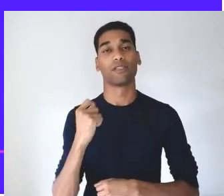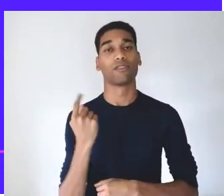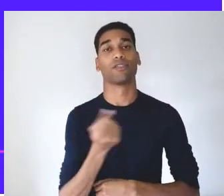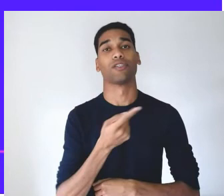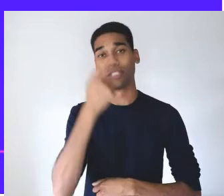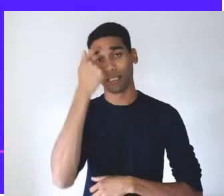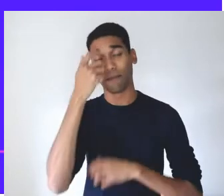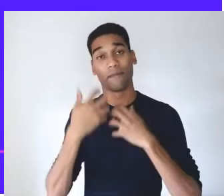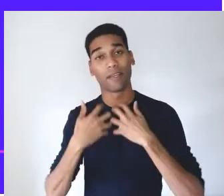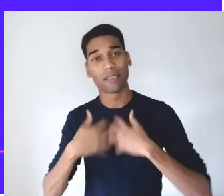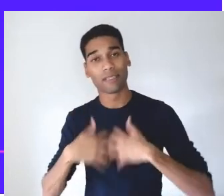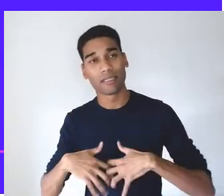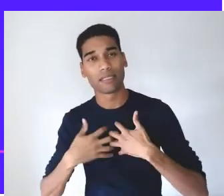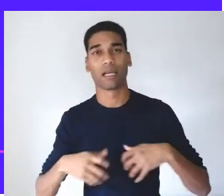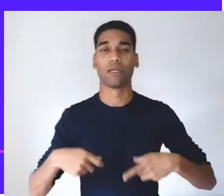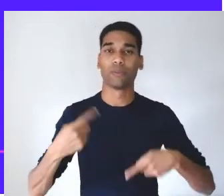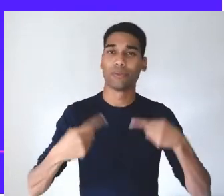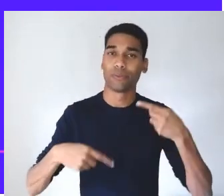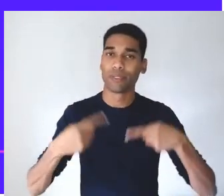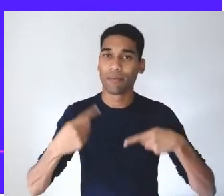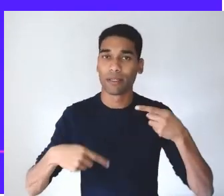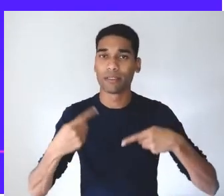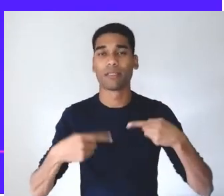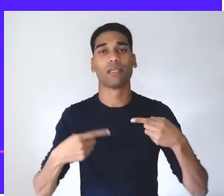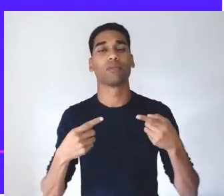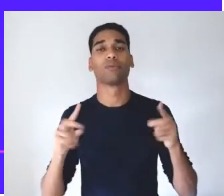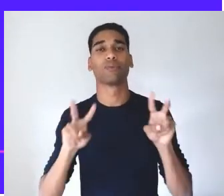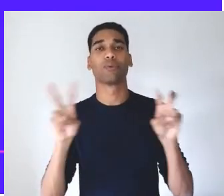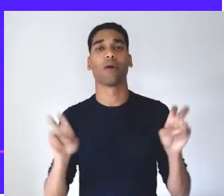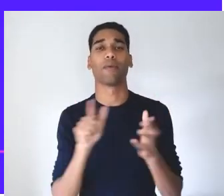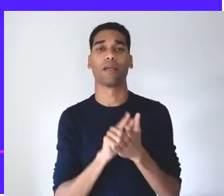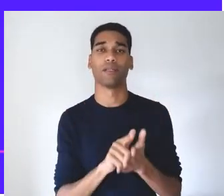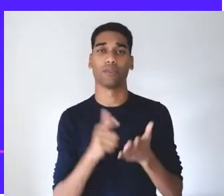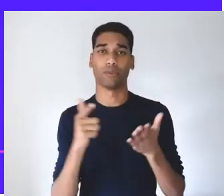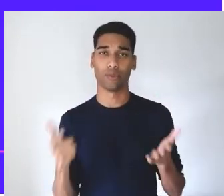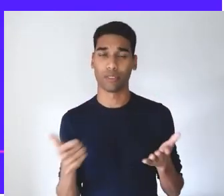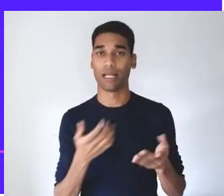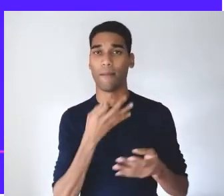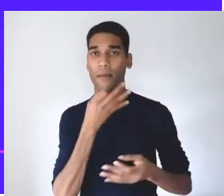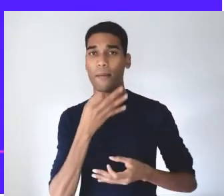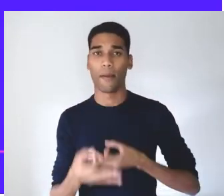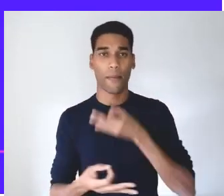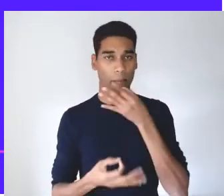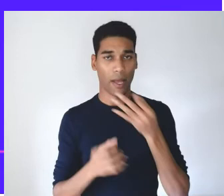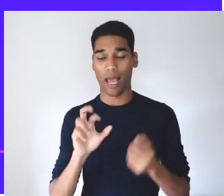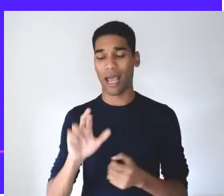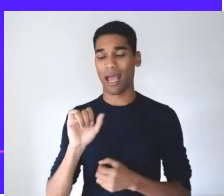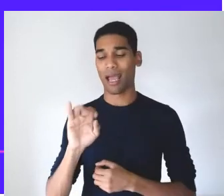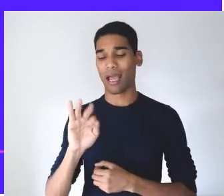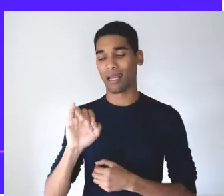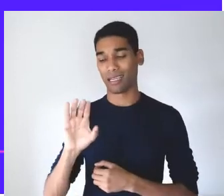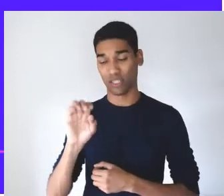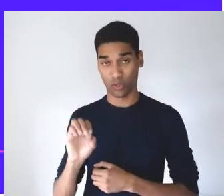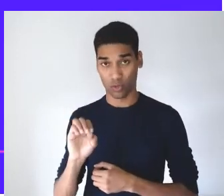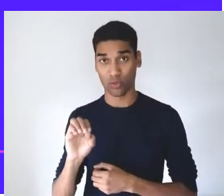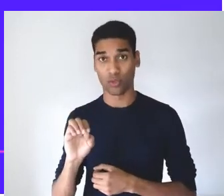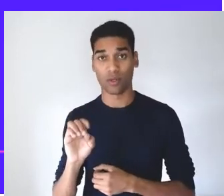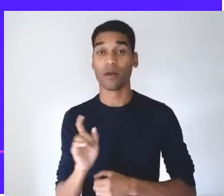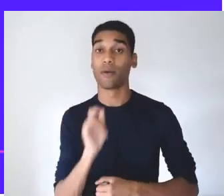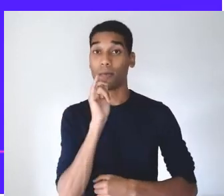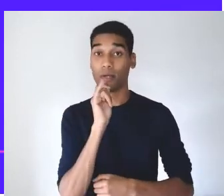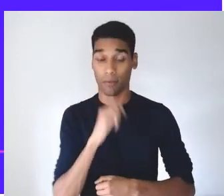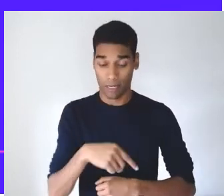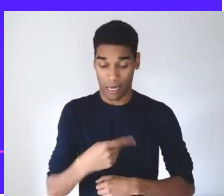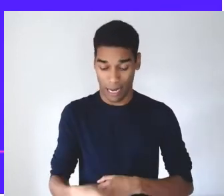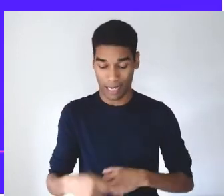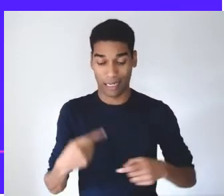esse desafio. Assim, a gente, acho que ficou claro aqui o que sai para mim dessa balanço aí do nosso debate, é que